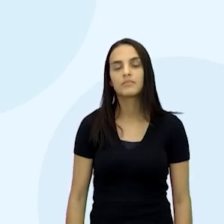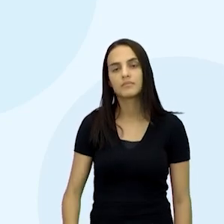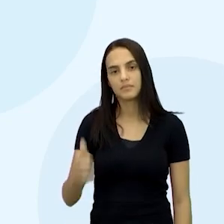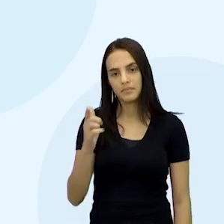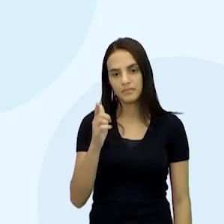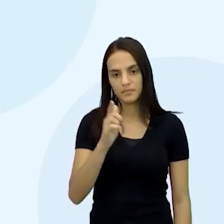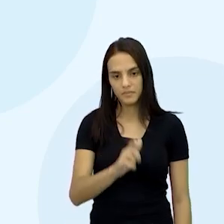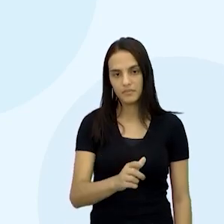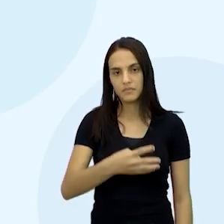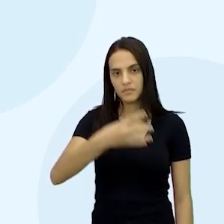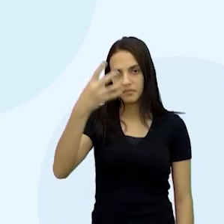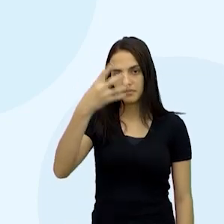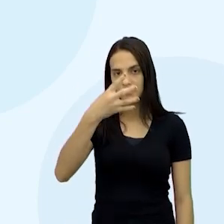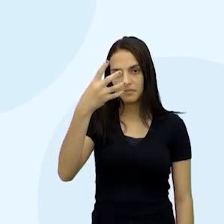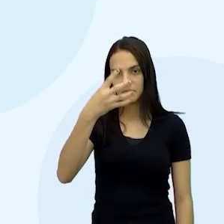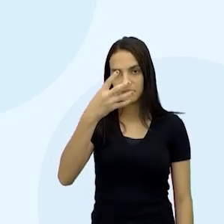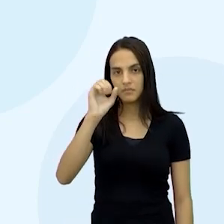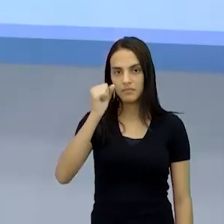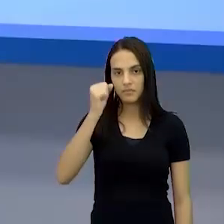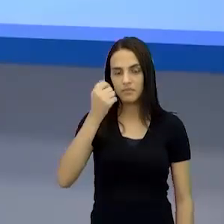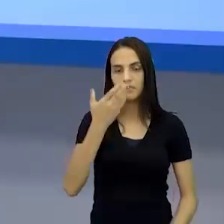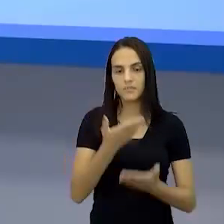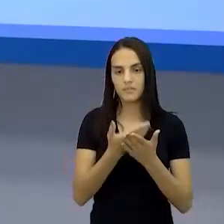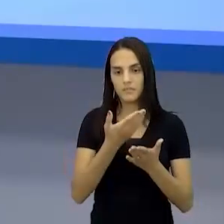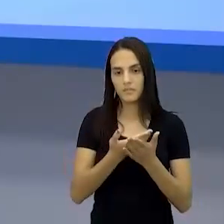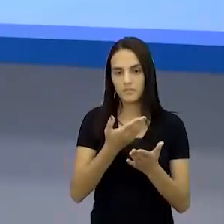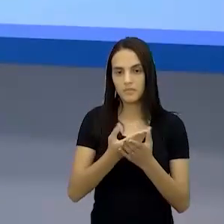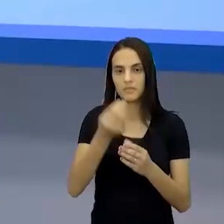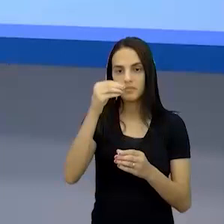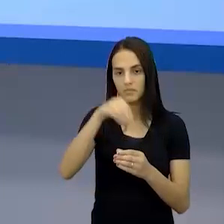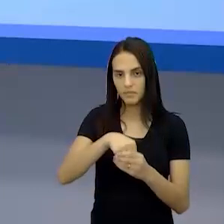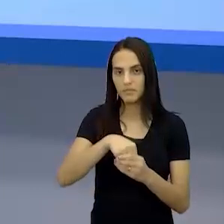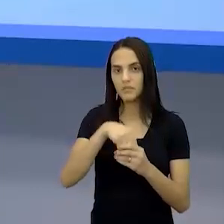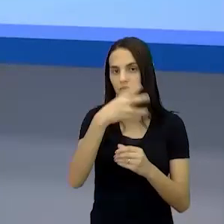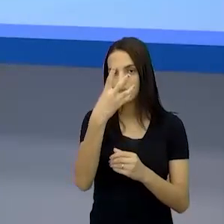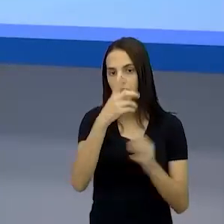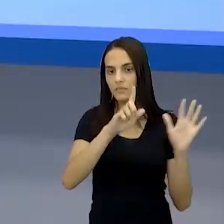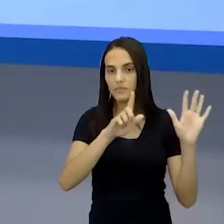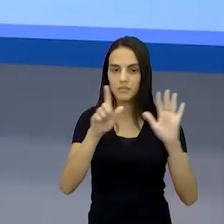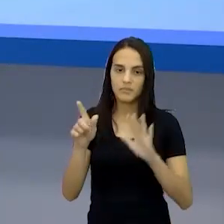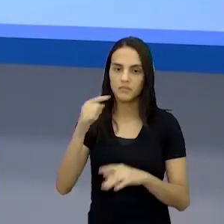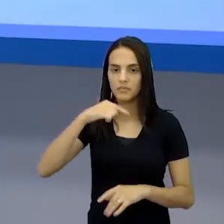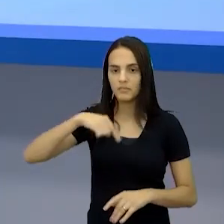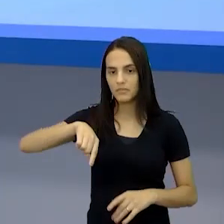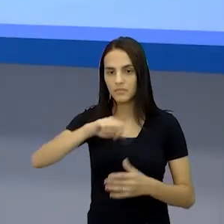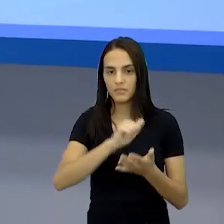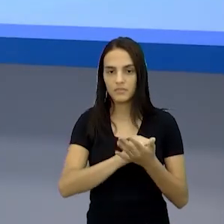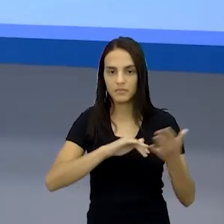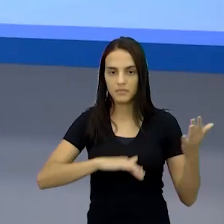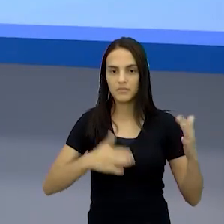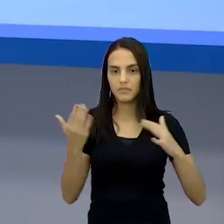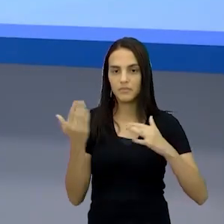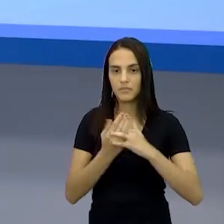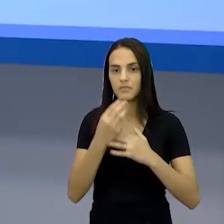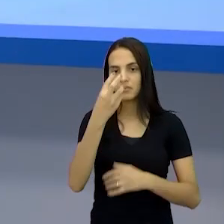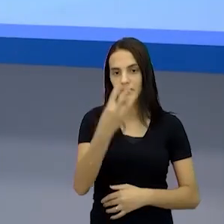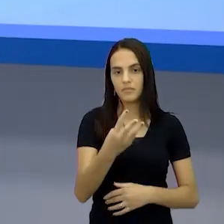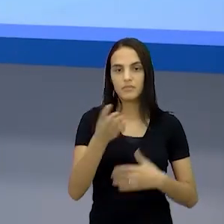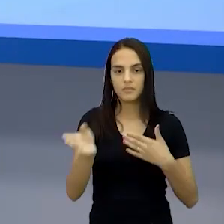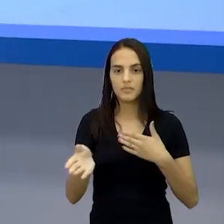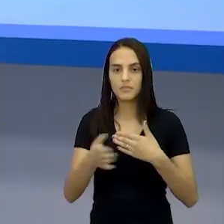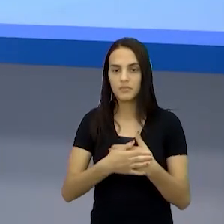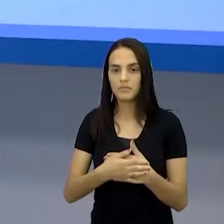novo, são 8 aulas, né, dentro aí de 4 semanas. Nós estamos aí na atividade integrada 3, que vai fechar